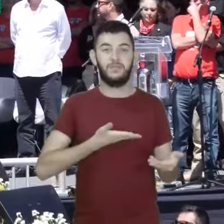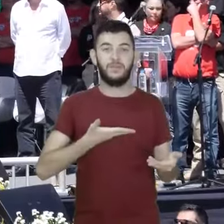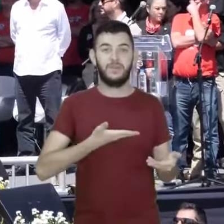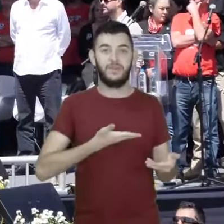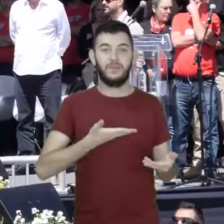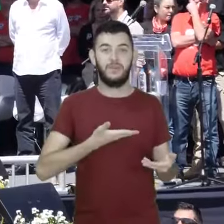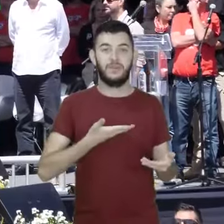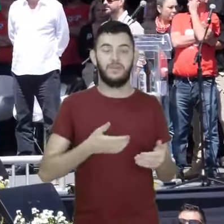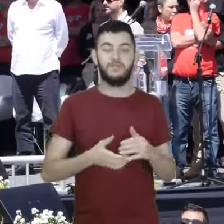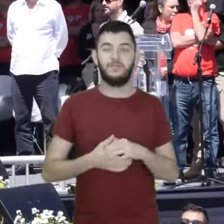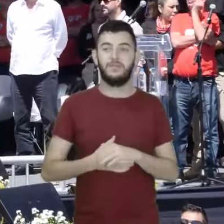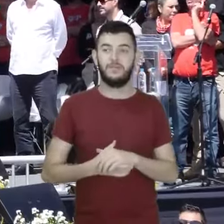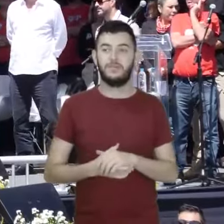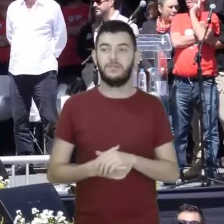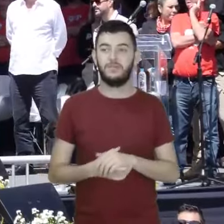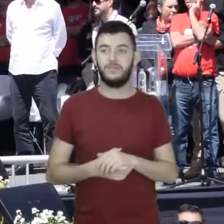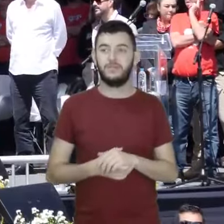eu acho